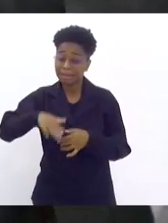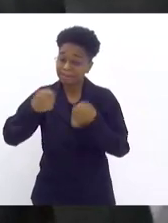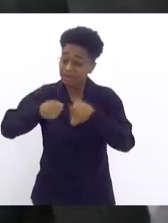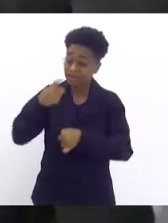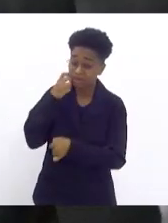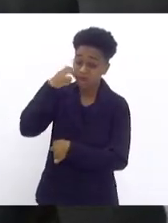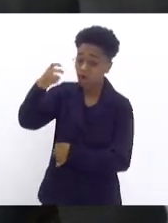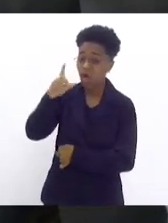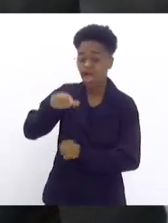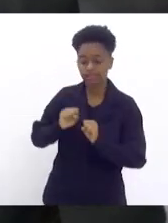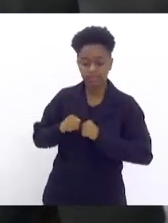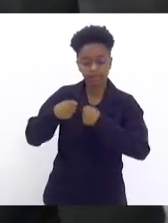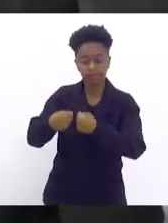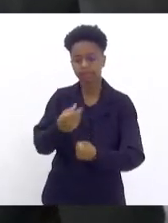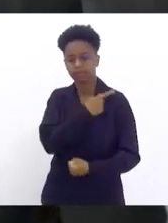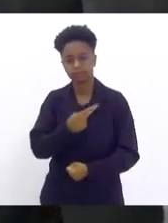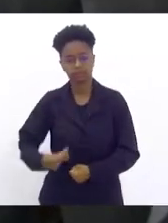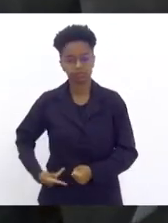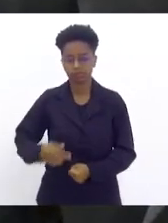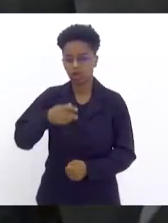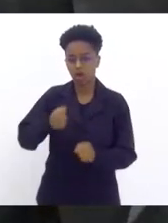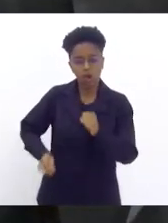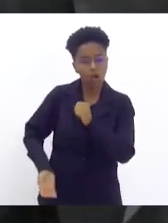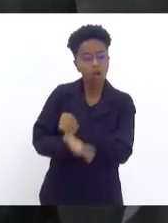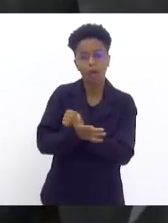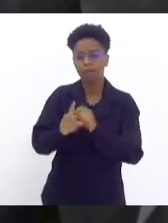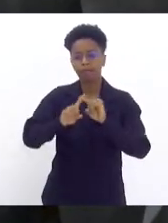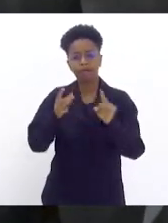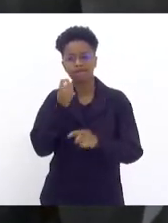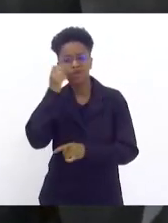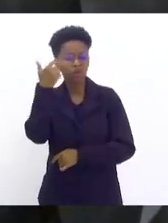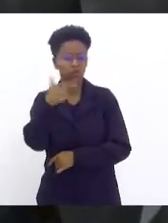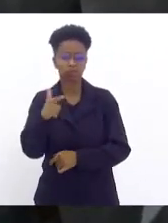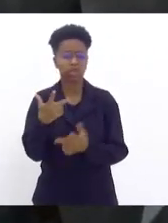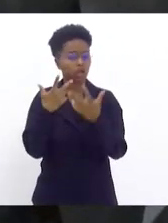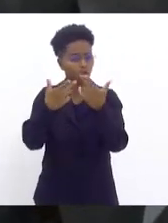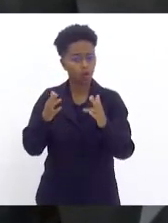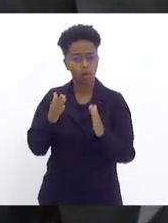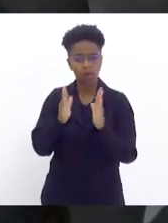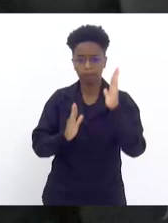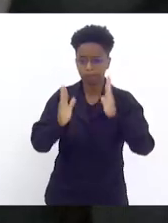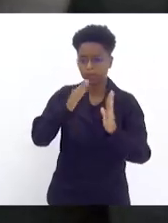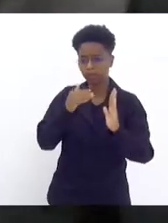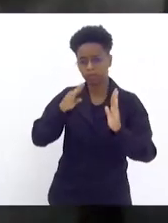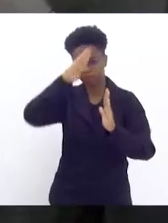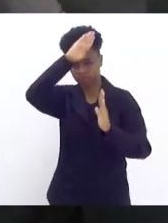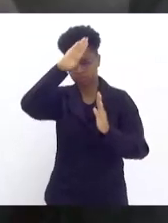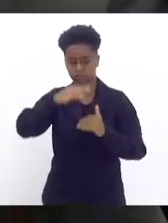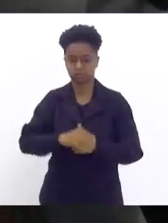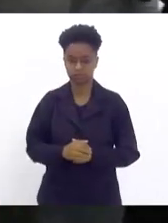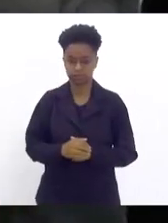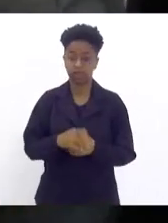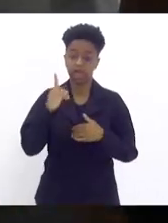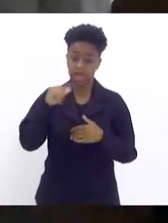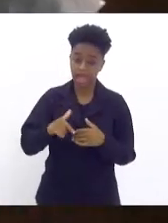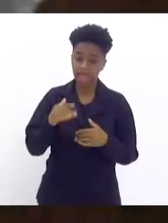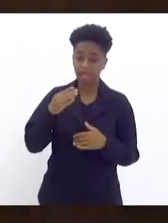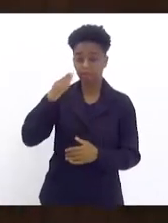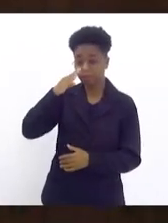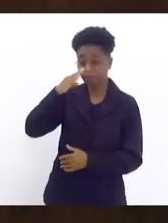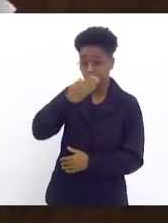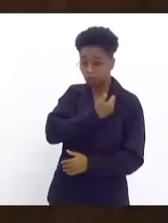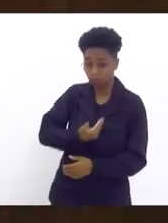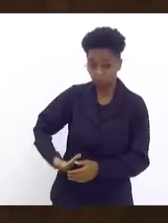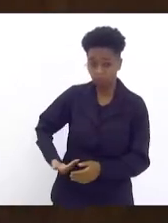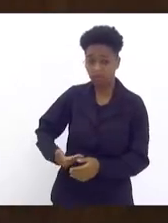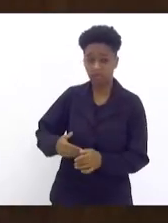absolutamente corrupto e sem vergonha Como foi o governo bolsonaro né um governo que faliu